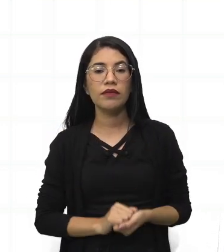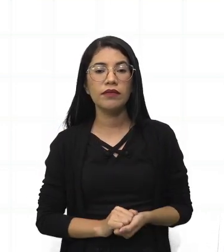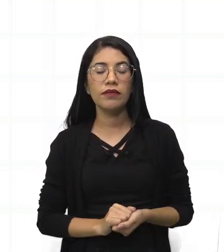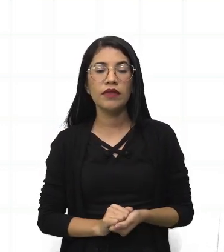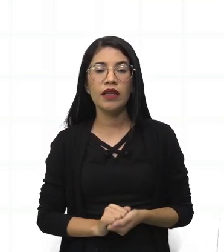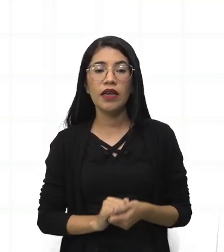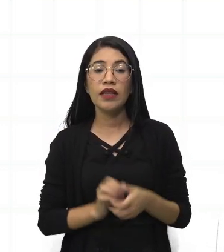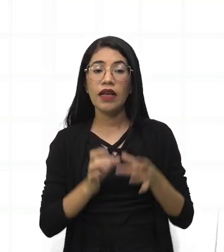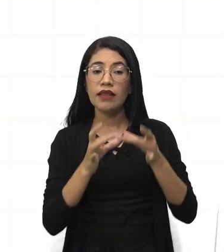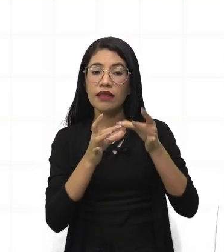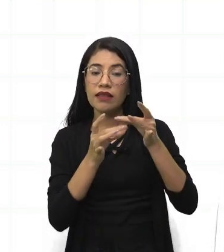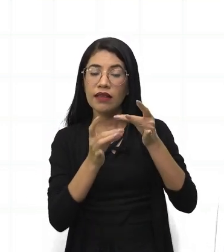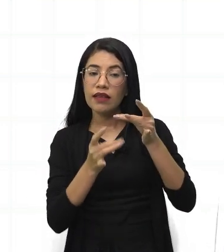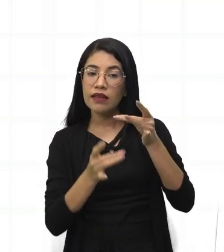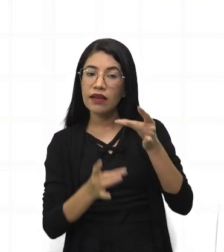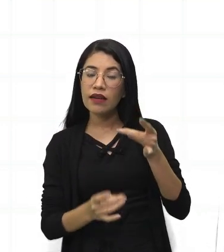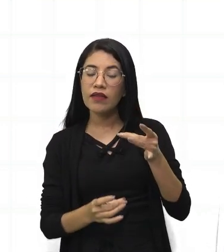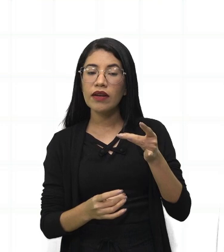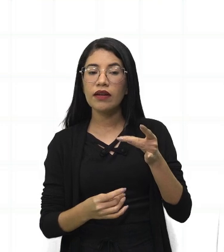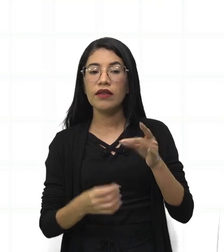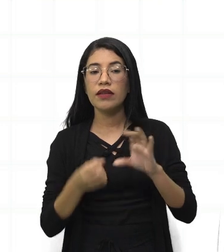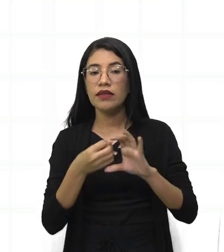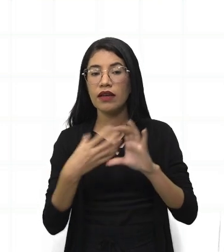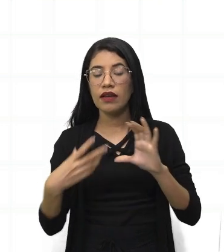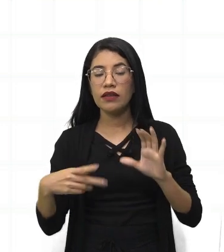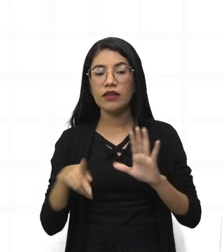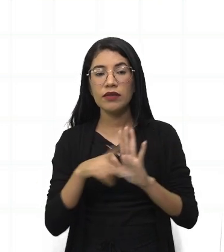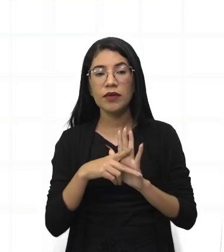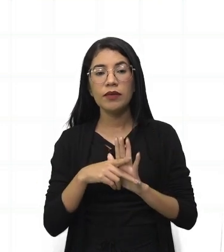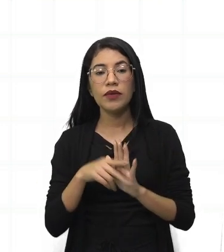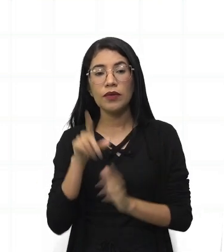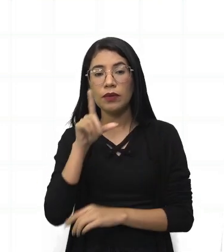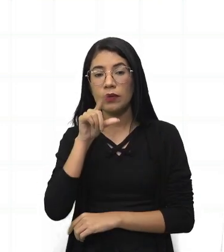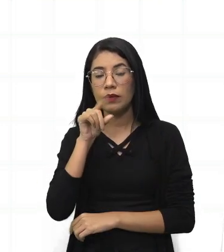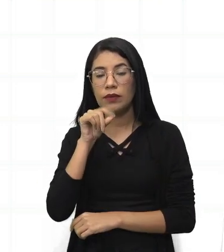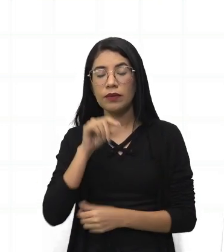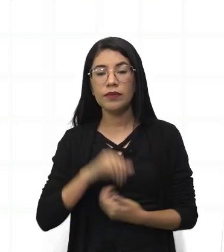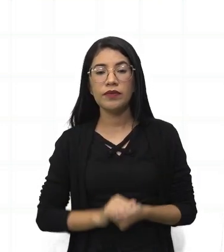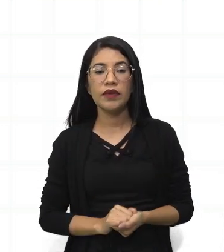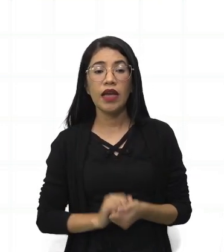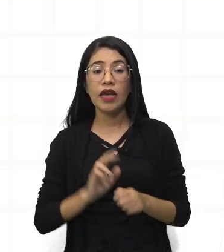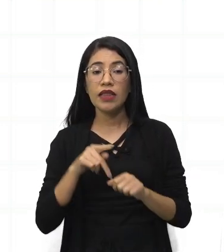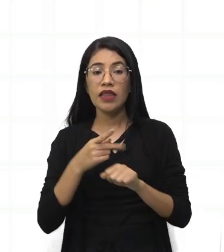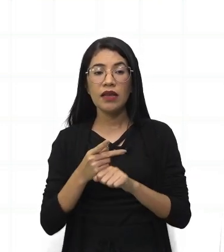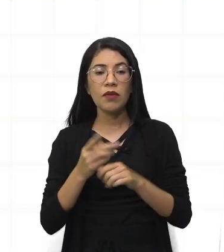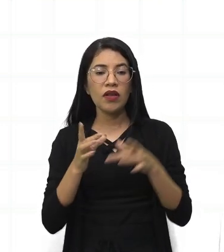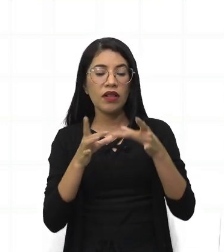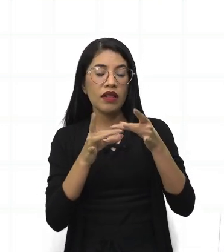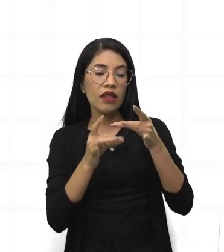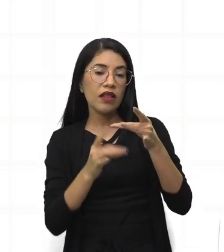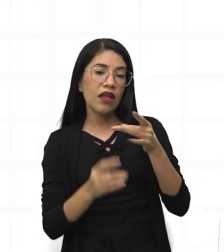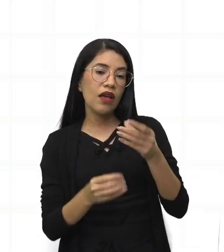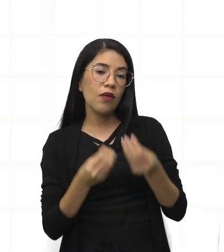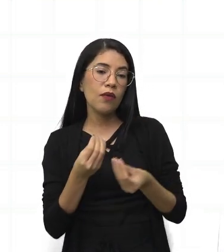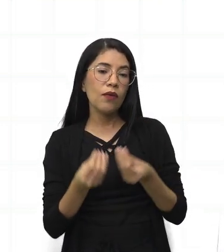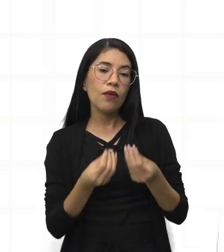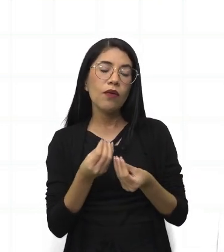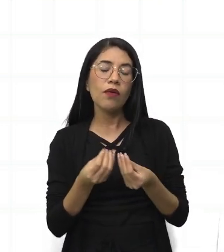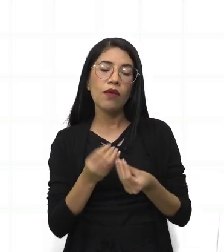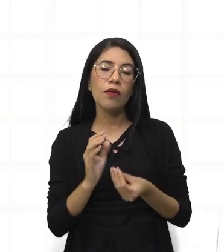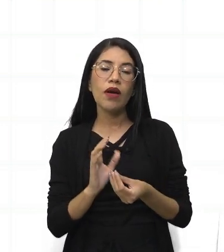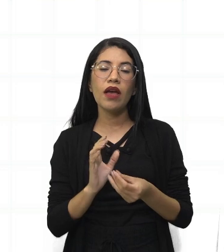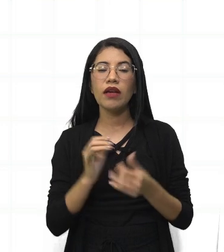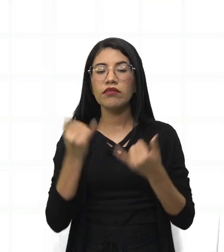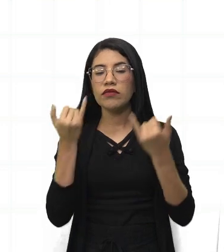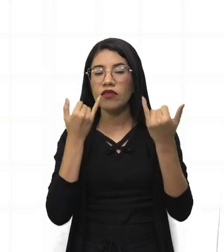uma descrição. Depois dessa descrição, tudo aí veio falando o quê? Passando